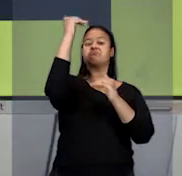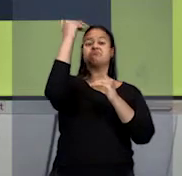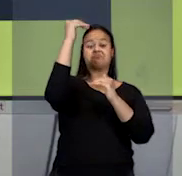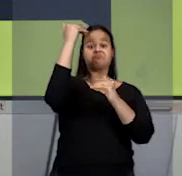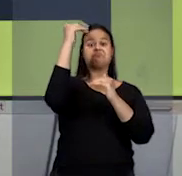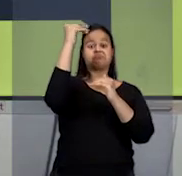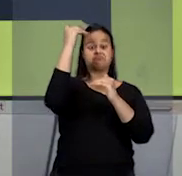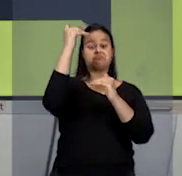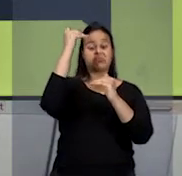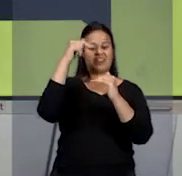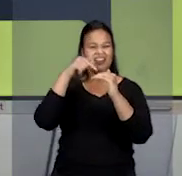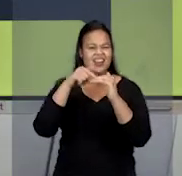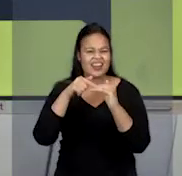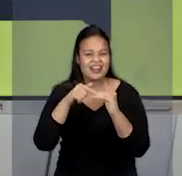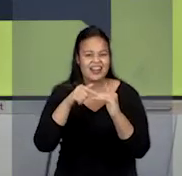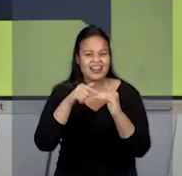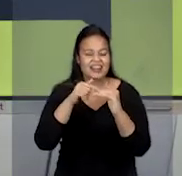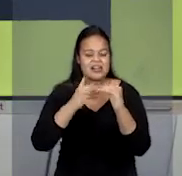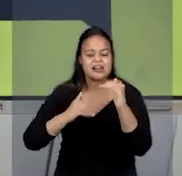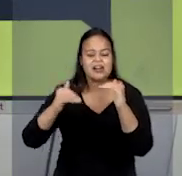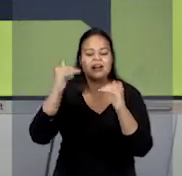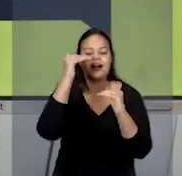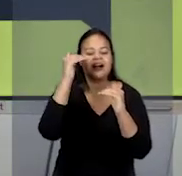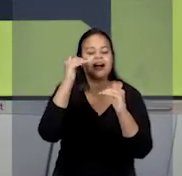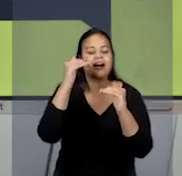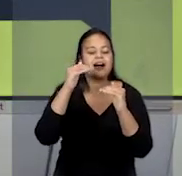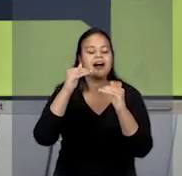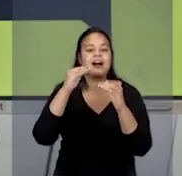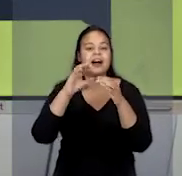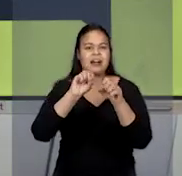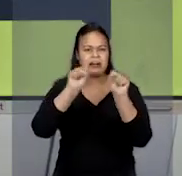outros, ou seja, nada democrático.